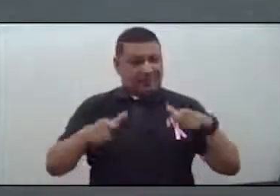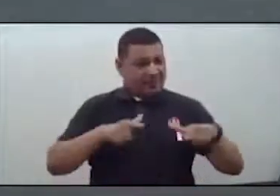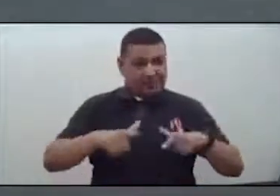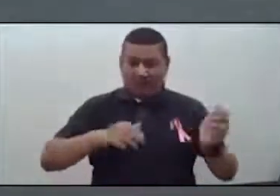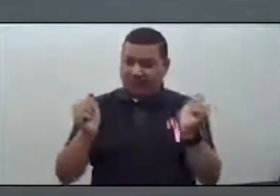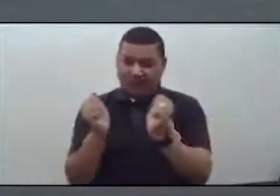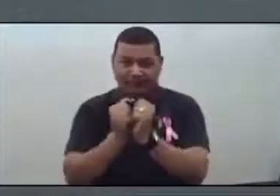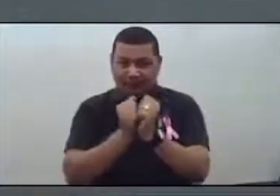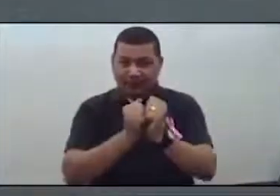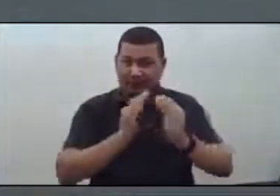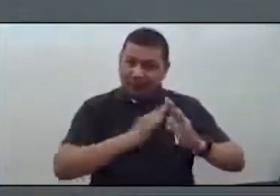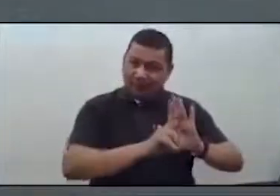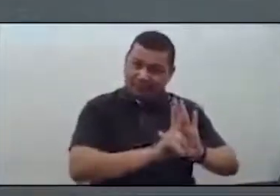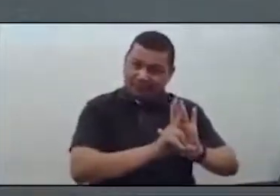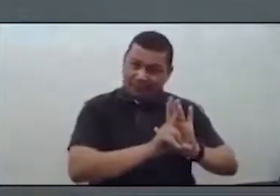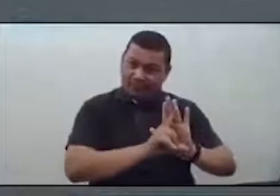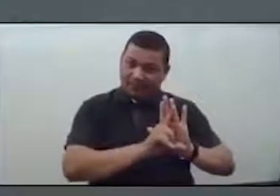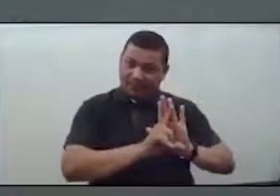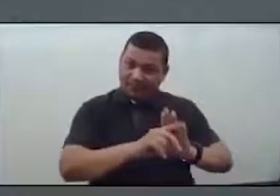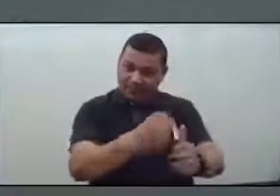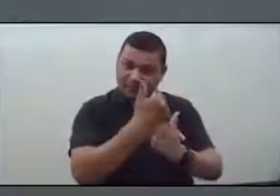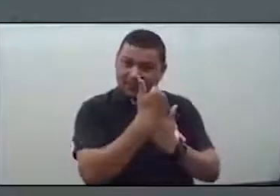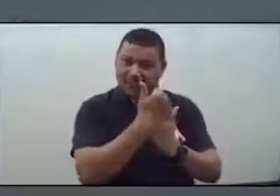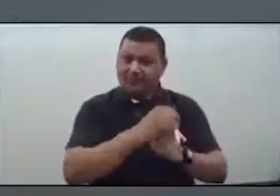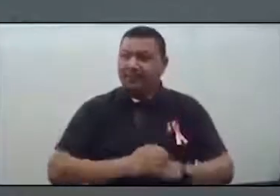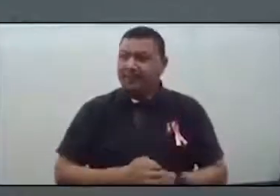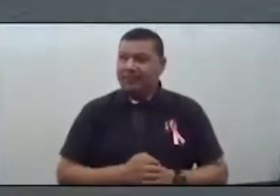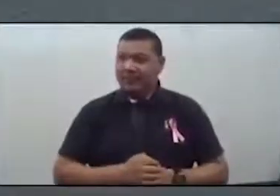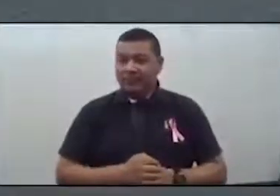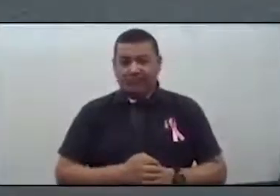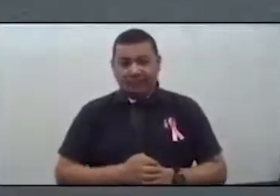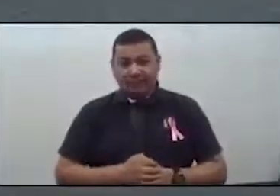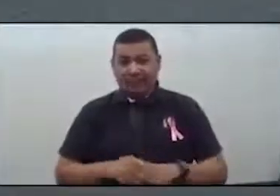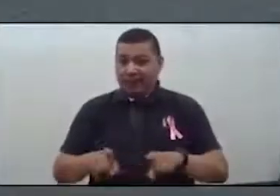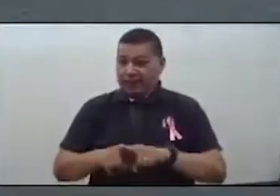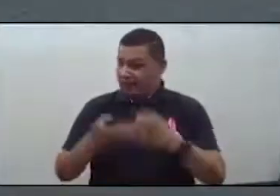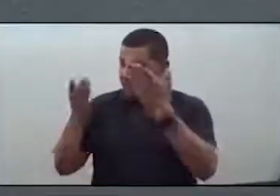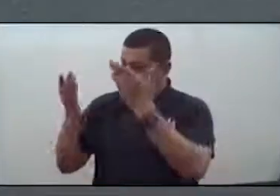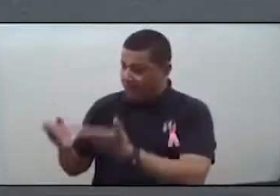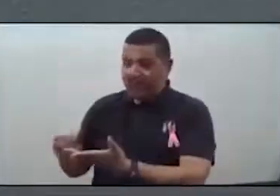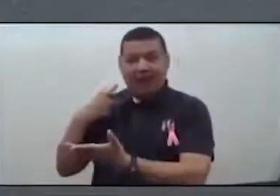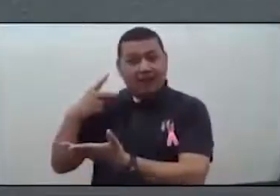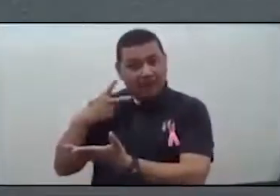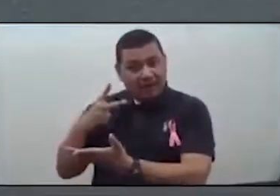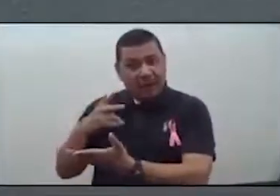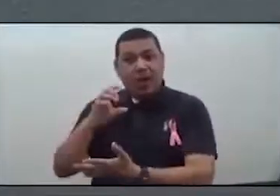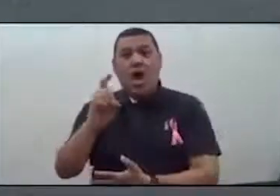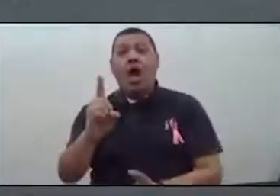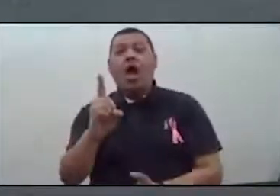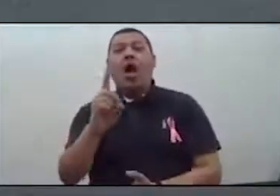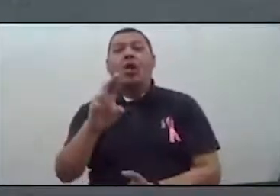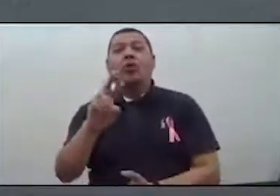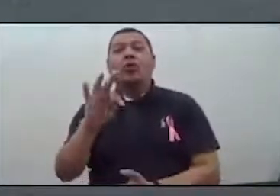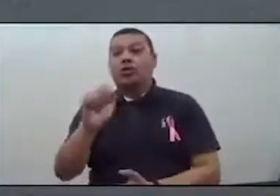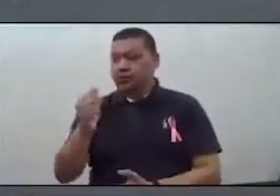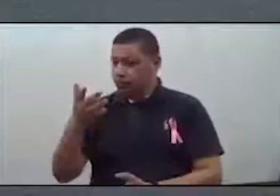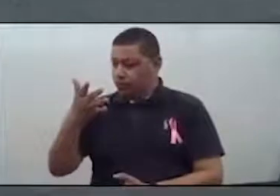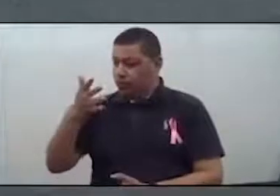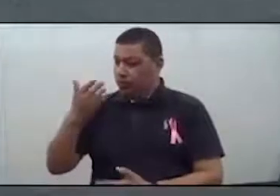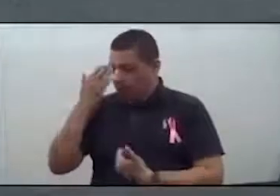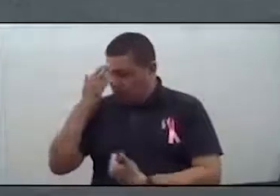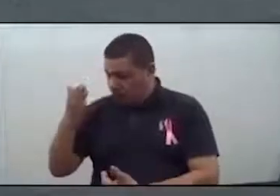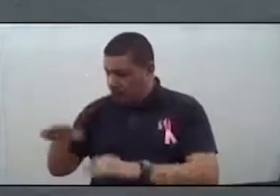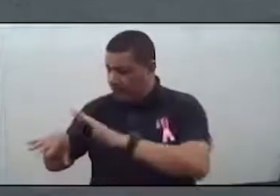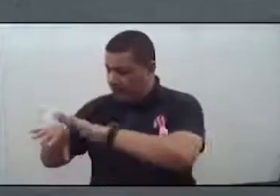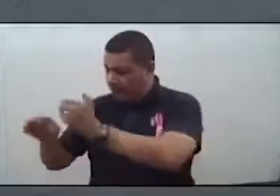com essa Casa de Leis. Queria aqui cumprimentar a nobre vereadora da cidade de Seringueiras. Obrigado pela visita. Seja